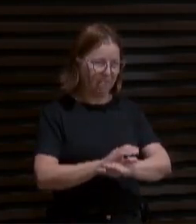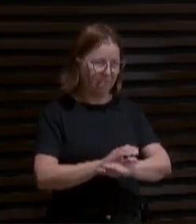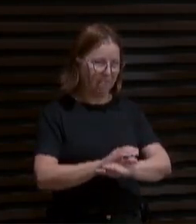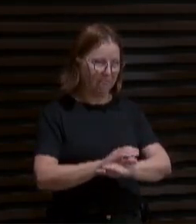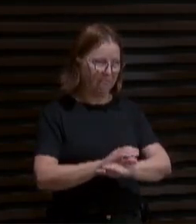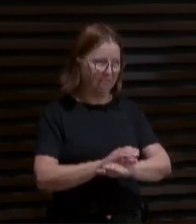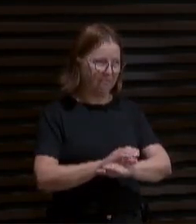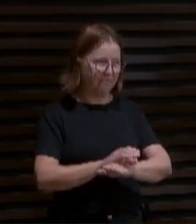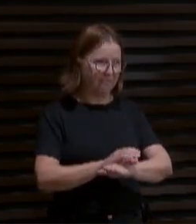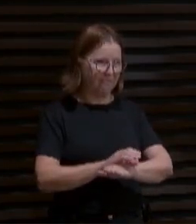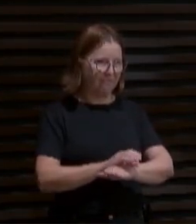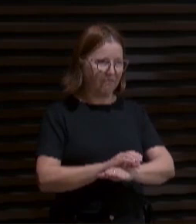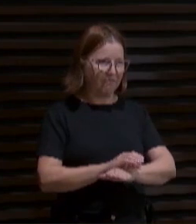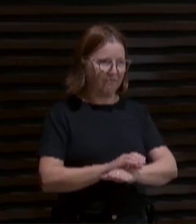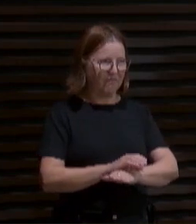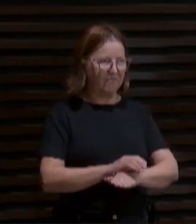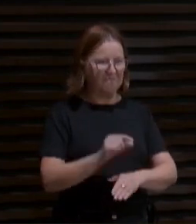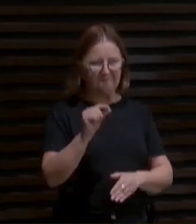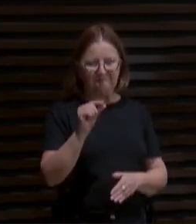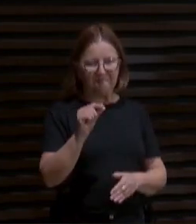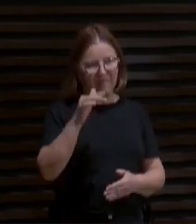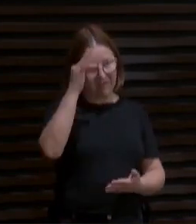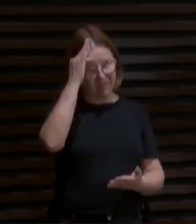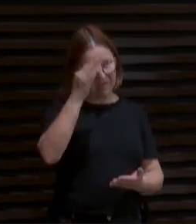superficialidade da fé.